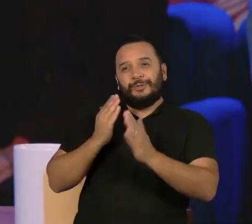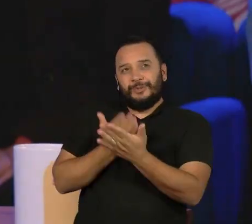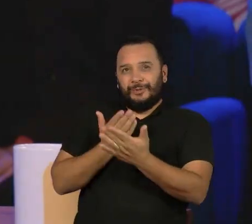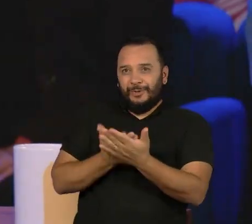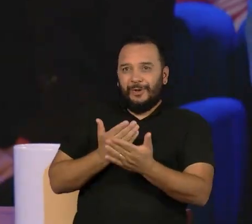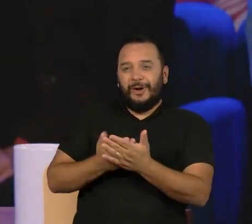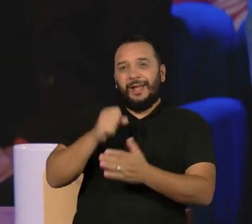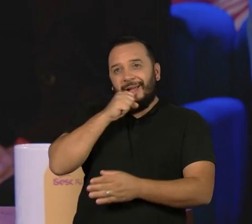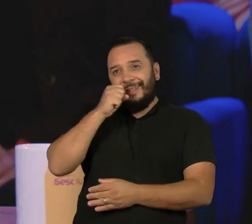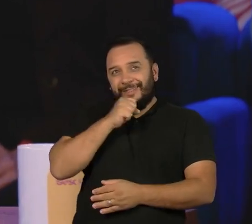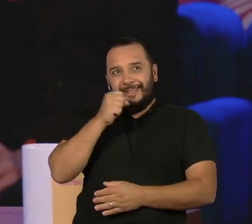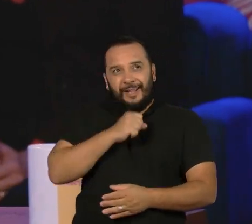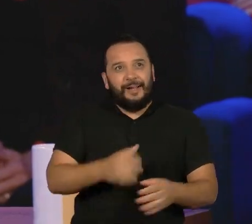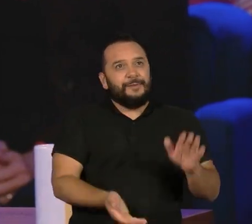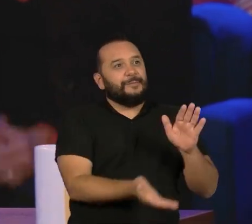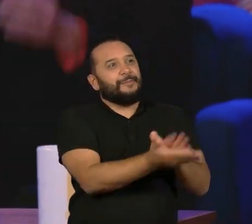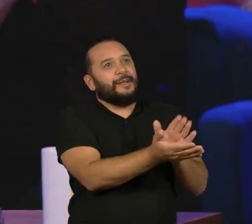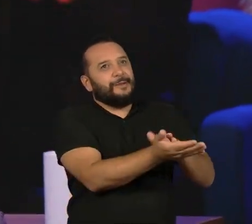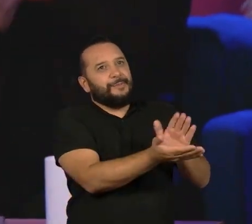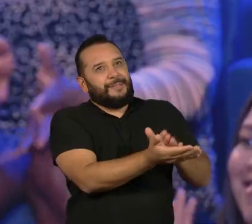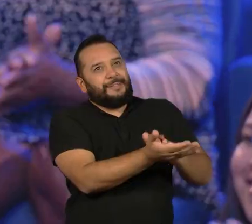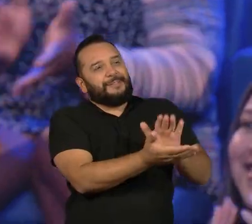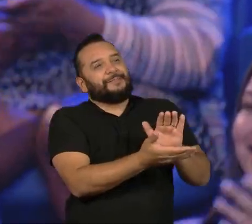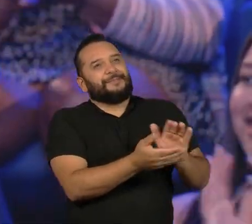pra cantar nas escolas? Parabéns, Que honra. André.